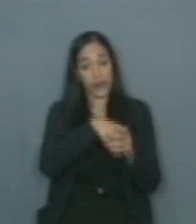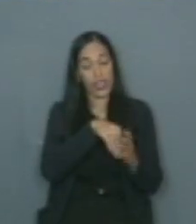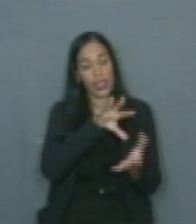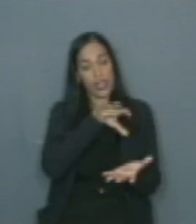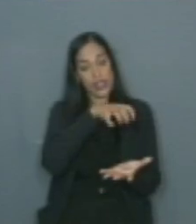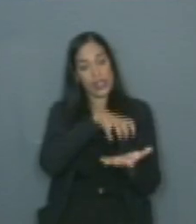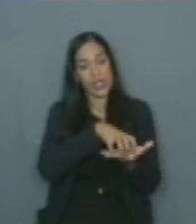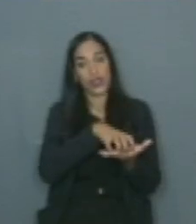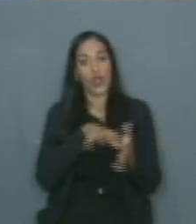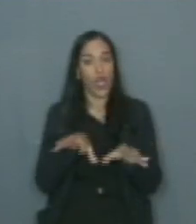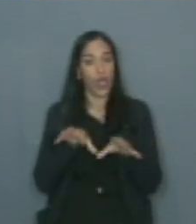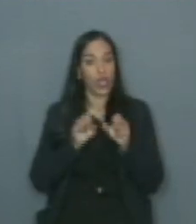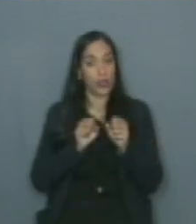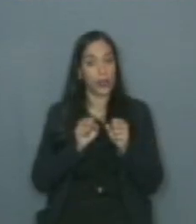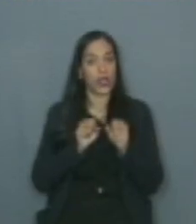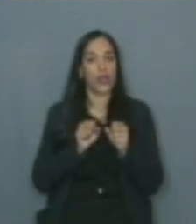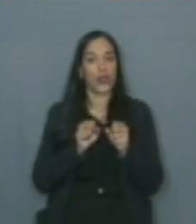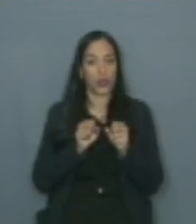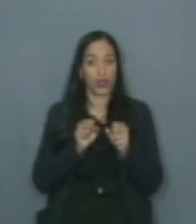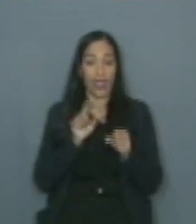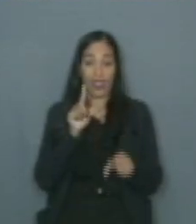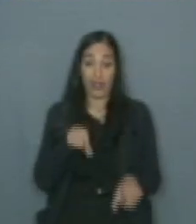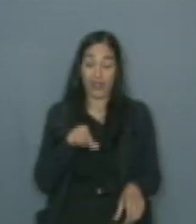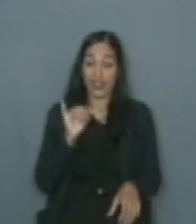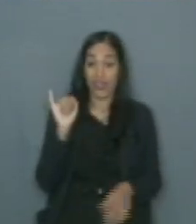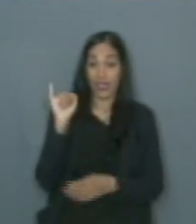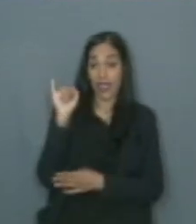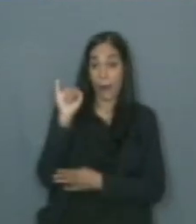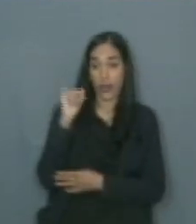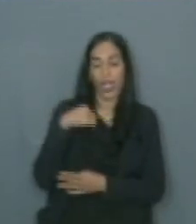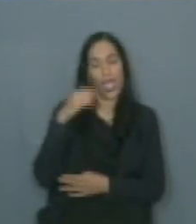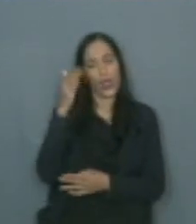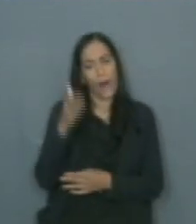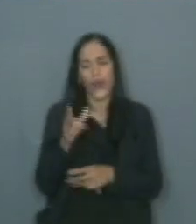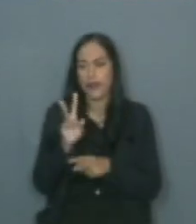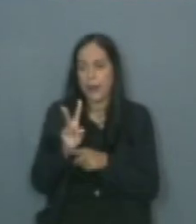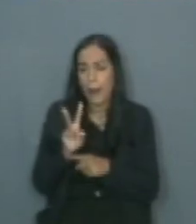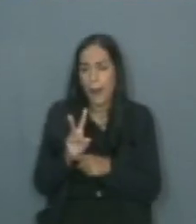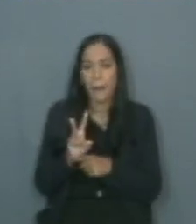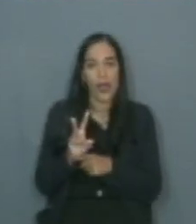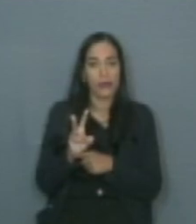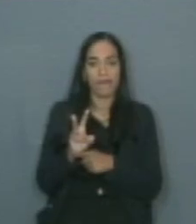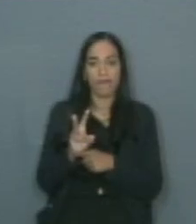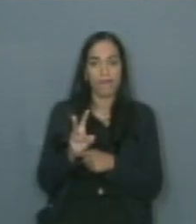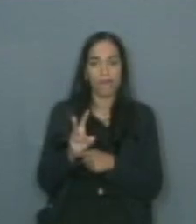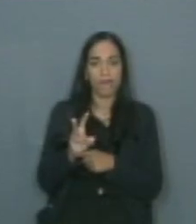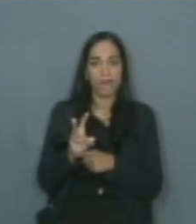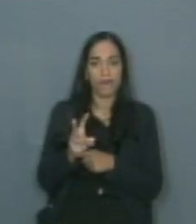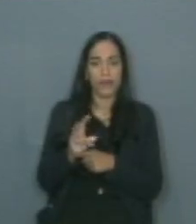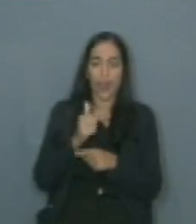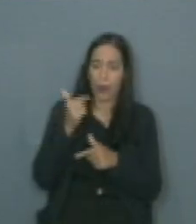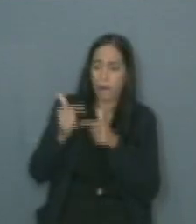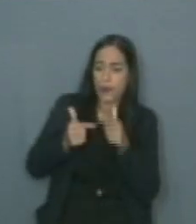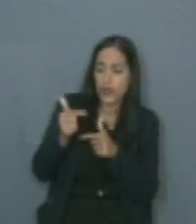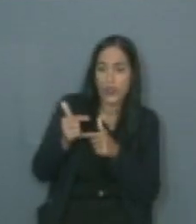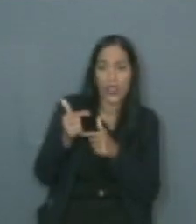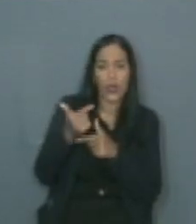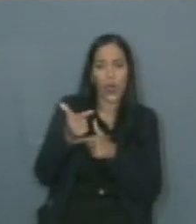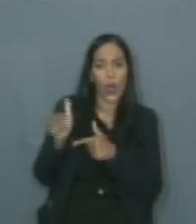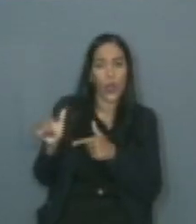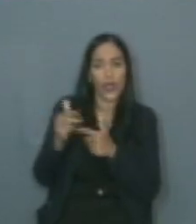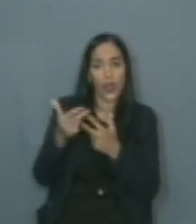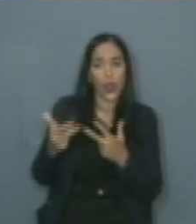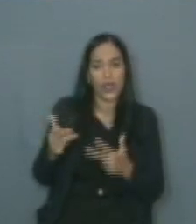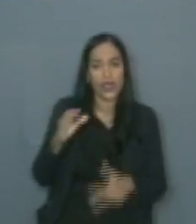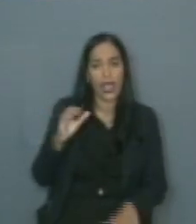temporário. Sendo que nesse do bairro da Iputinga que eu fui fiscalizar, ele não estava sendo funcionado como um CAT. Ele